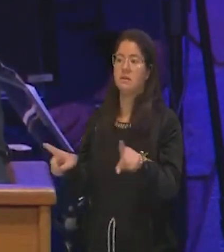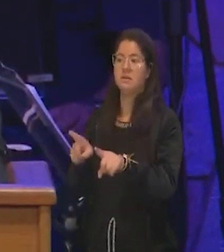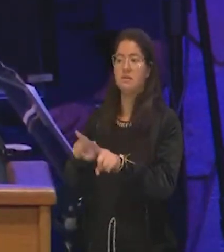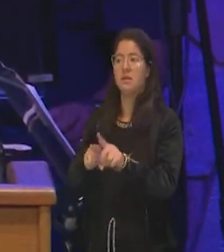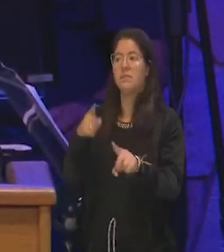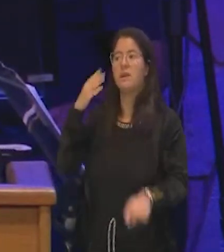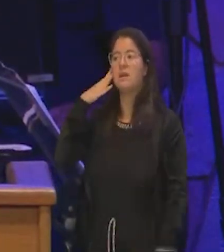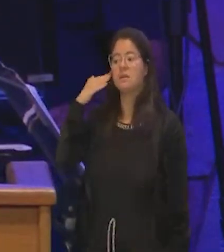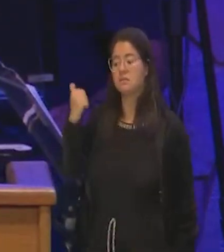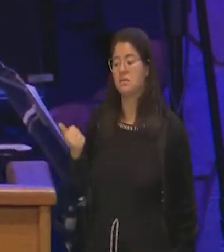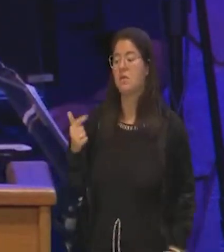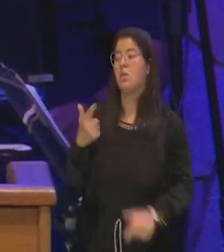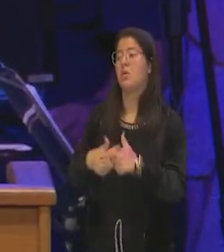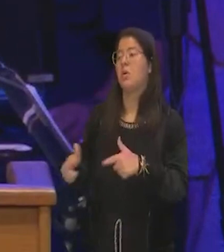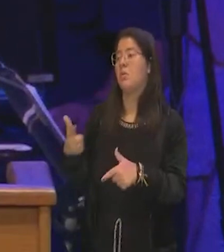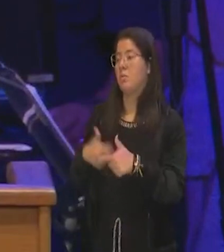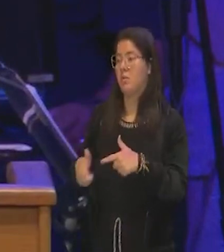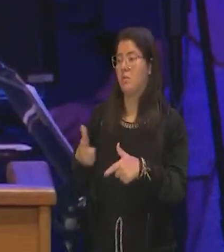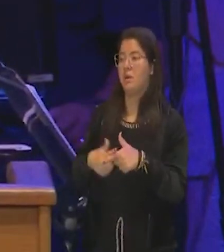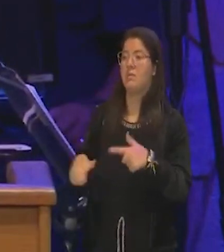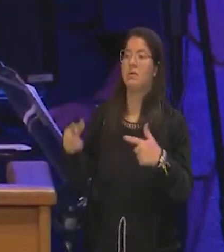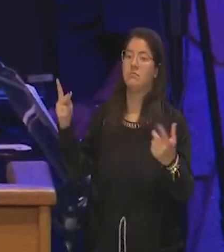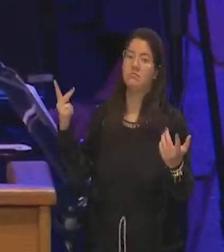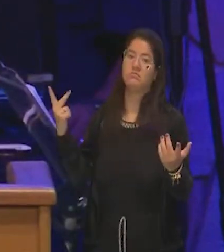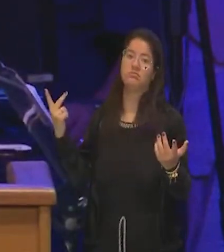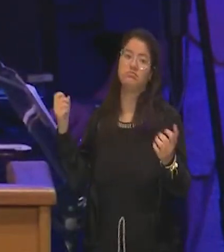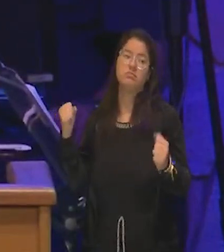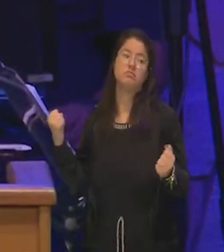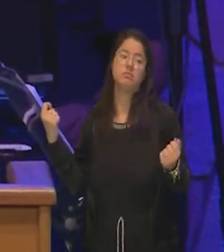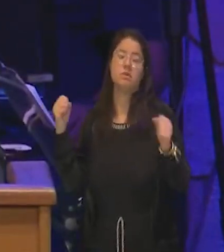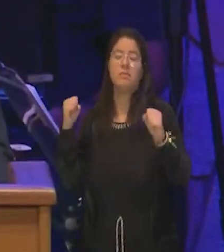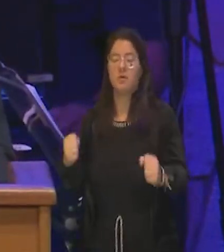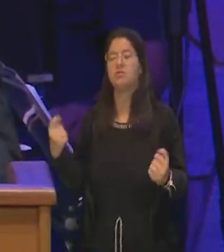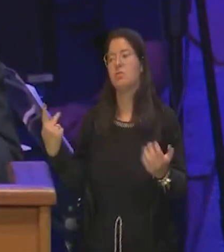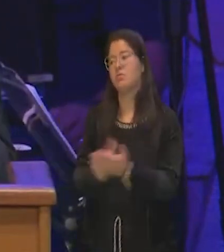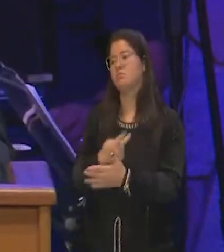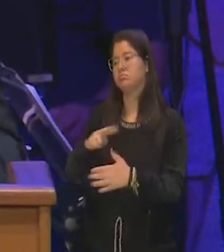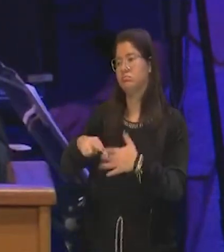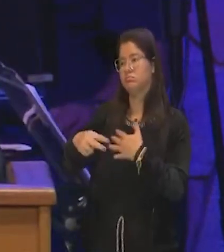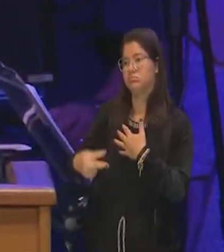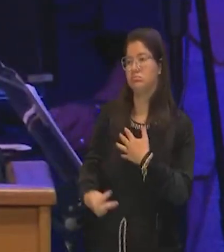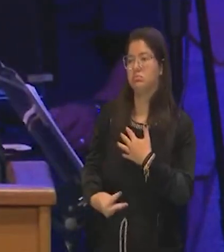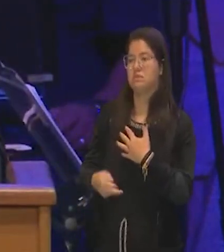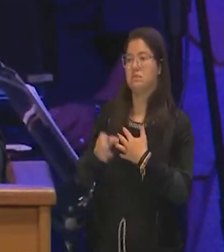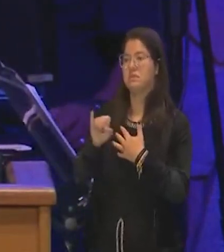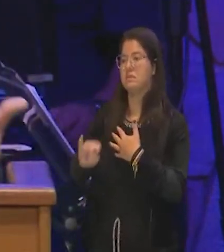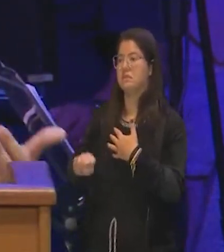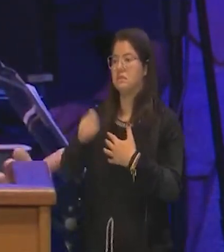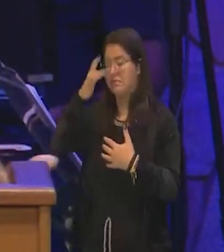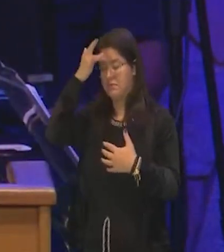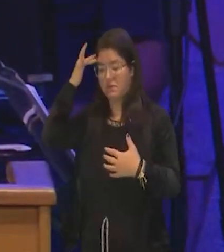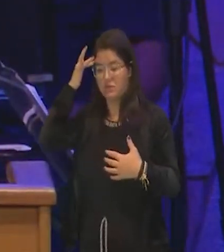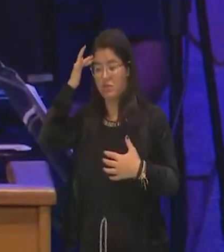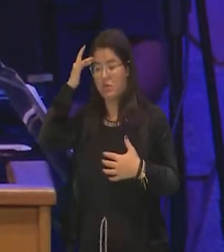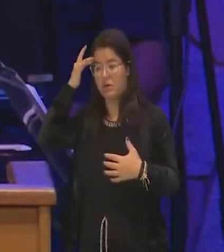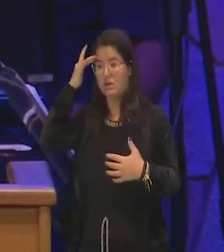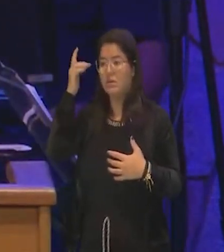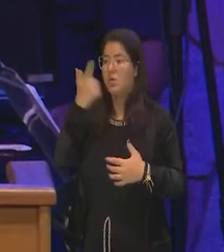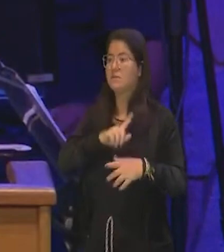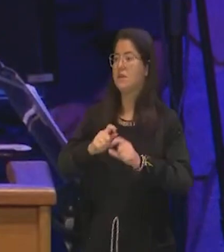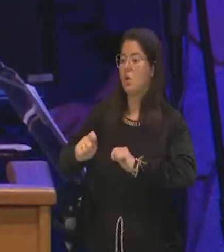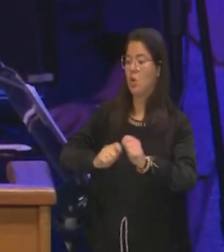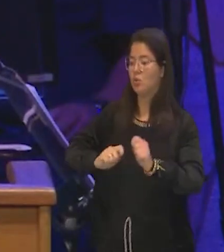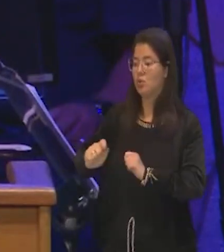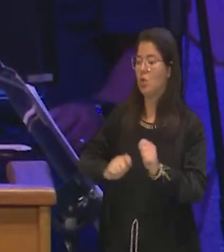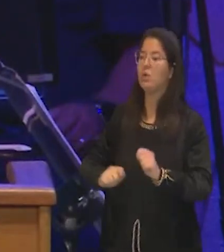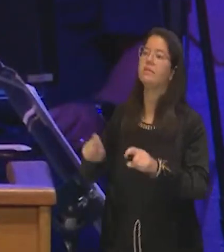sabendo dos problemas que podem advir de uma não administração alcoólica na vida.